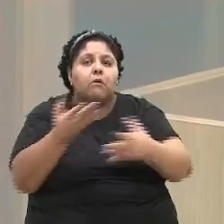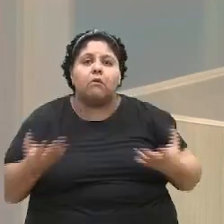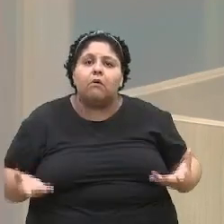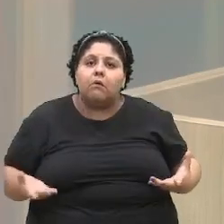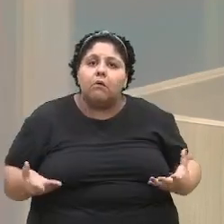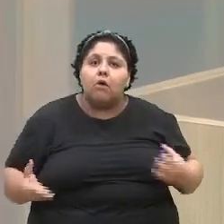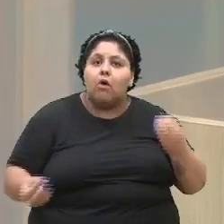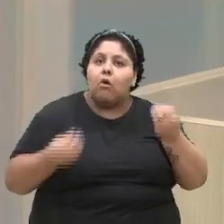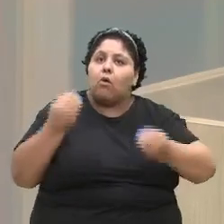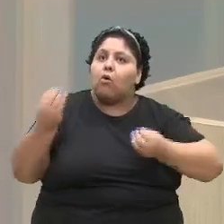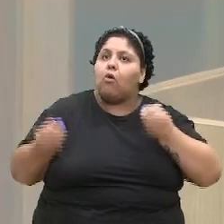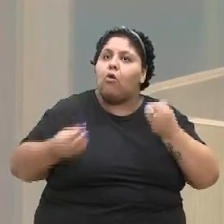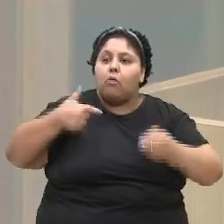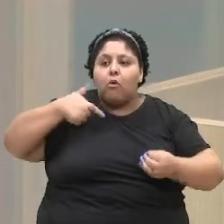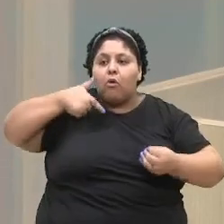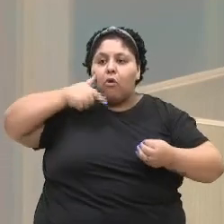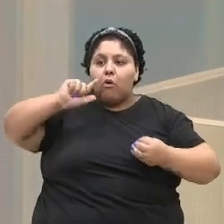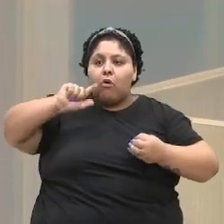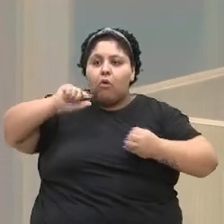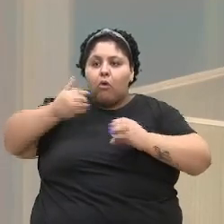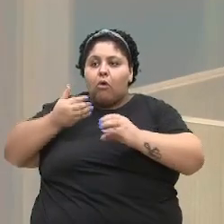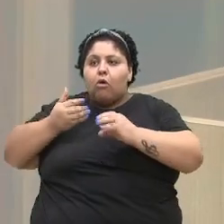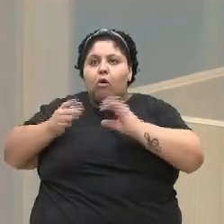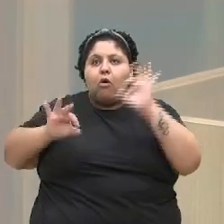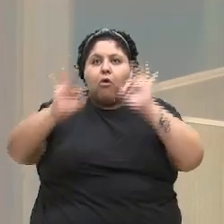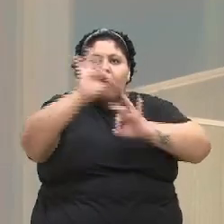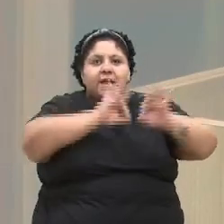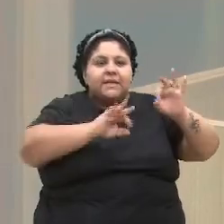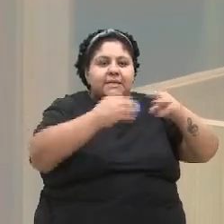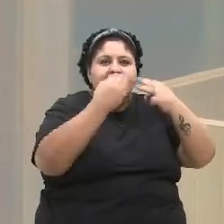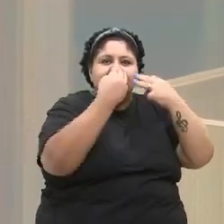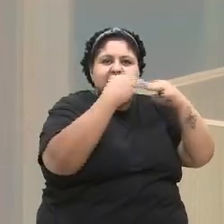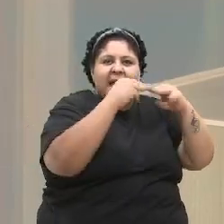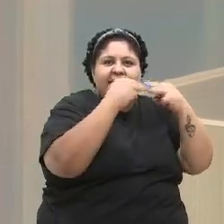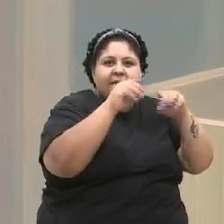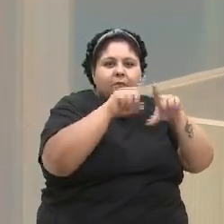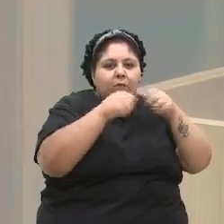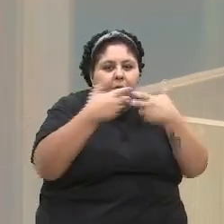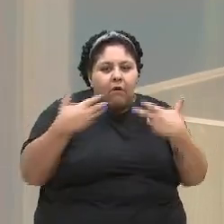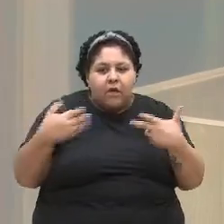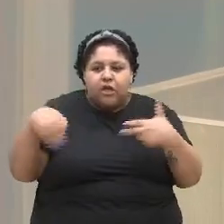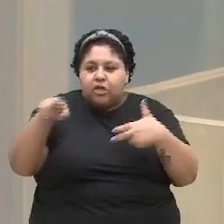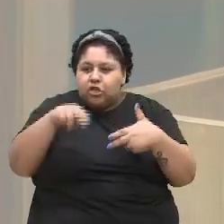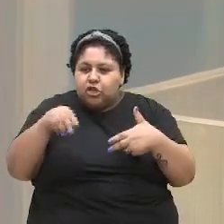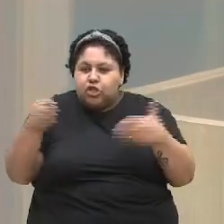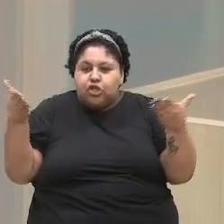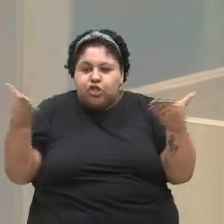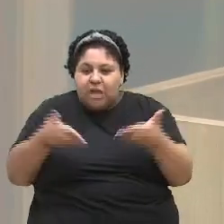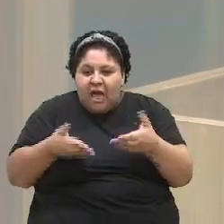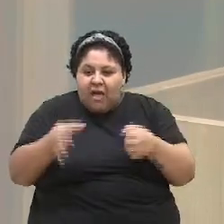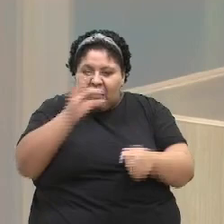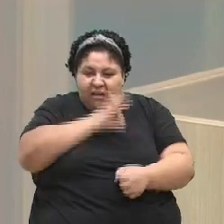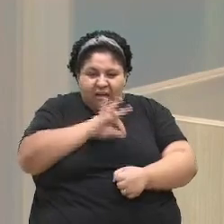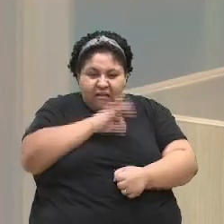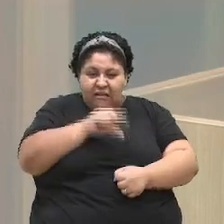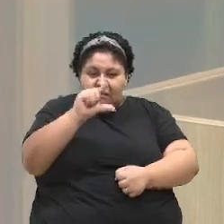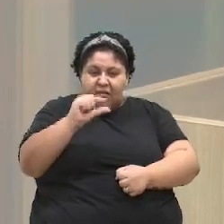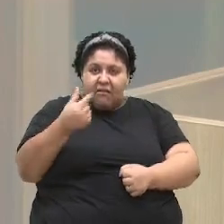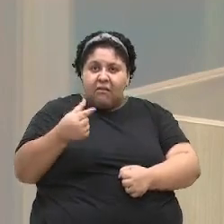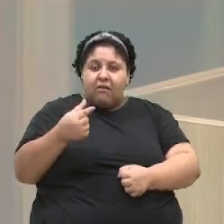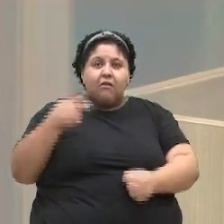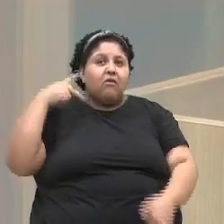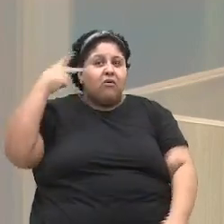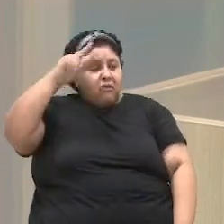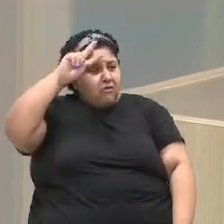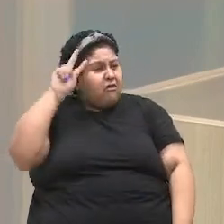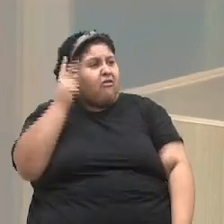como é que nós vamos conseguir mandar com acertar o trator se a gente já ganha uma miséria o vereador velocino